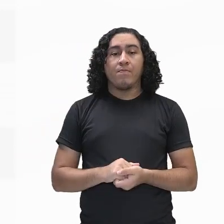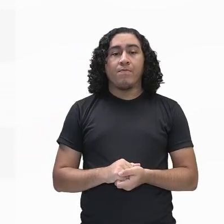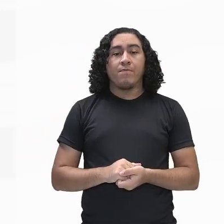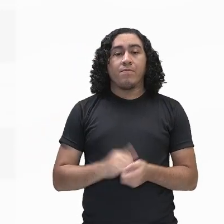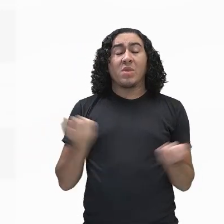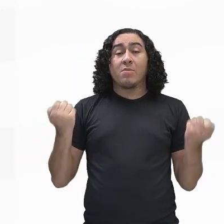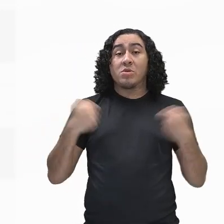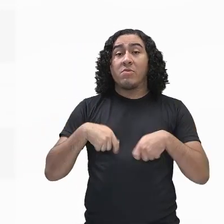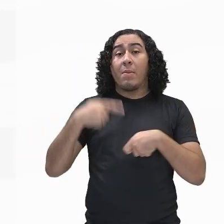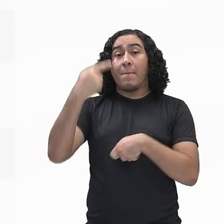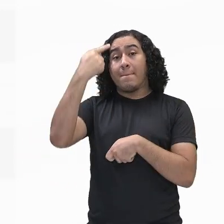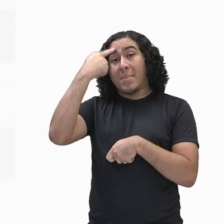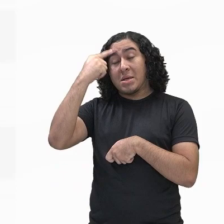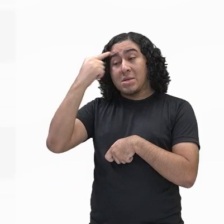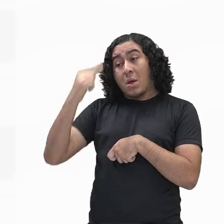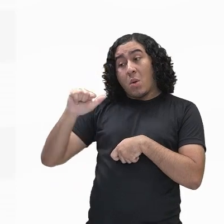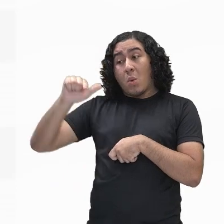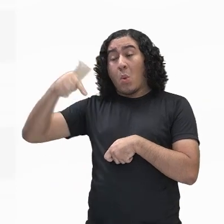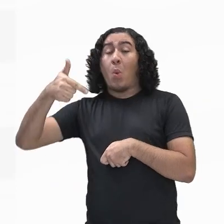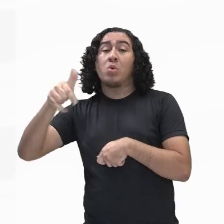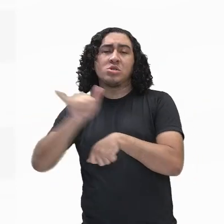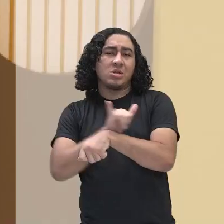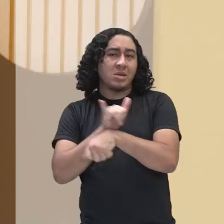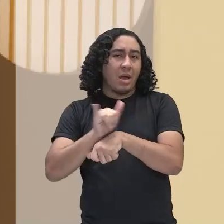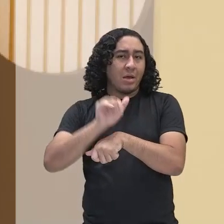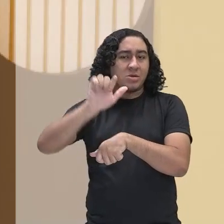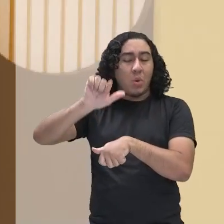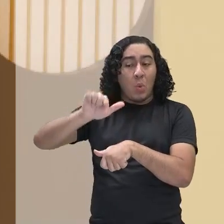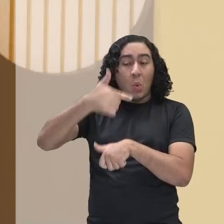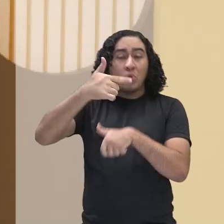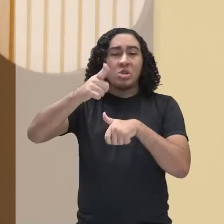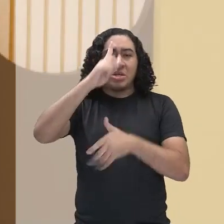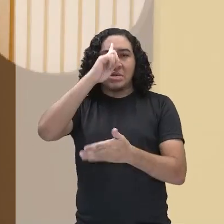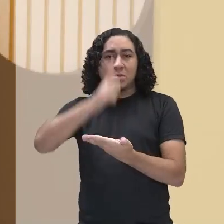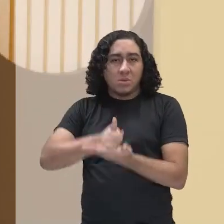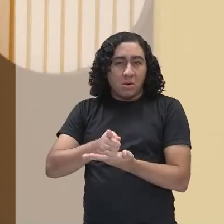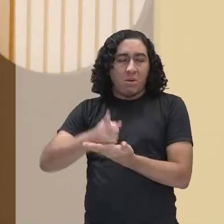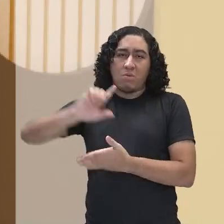pensar em outras possibilidades, em outras medidas, em outras